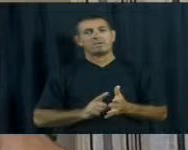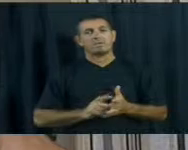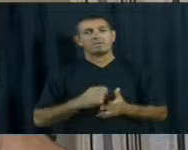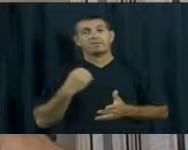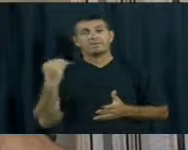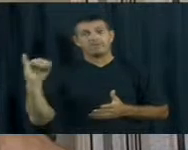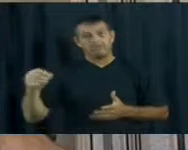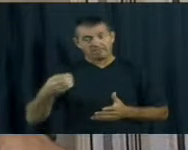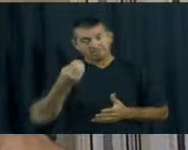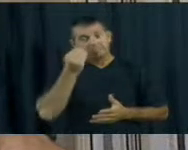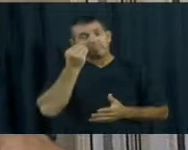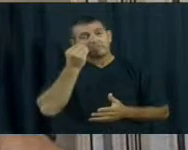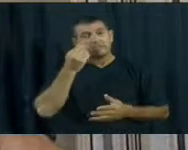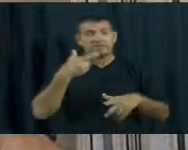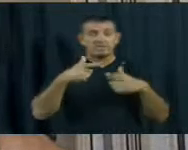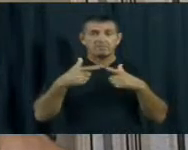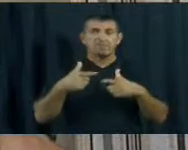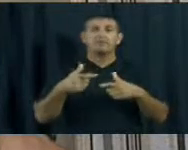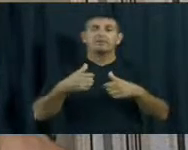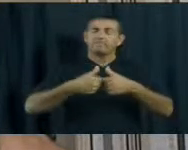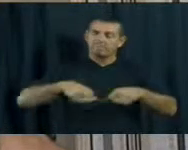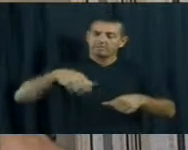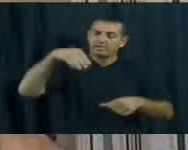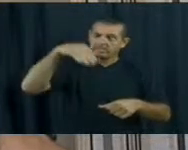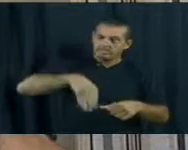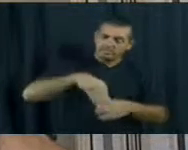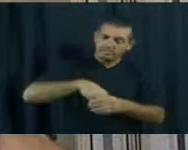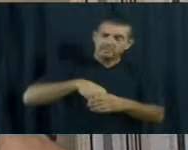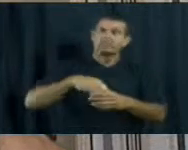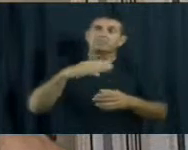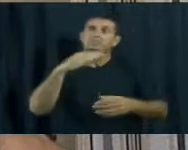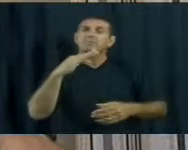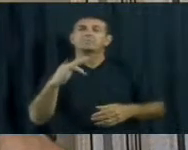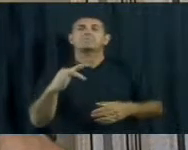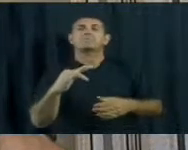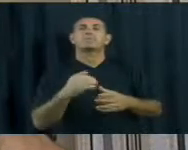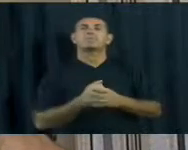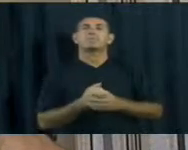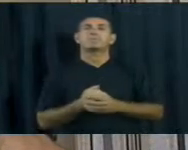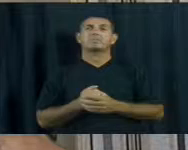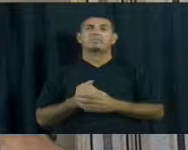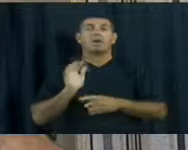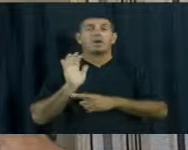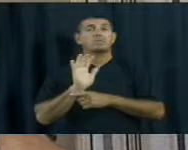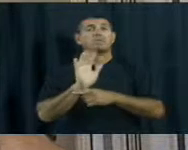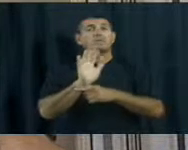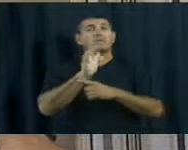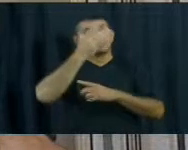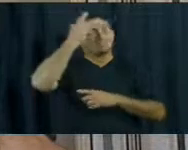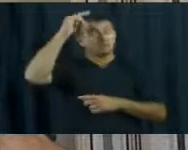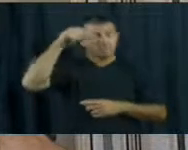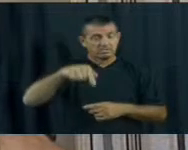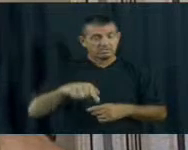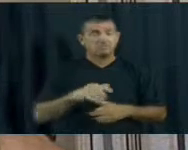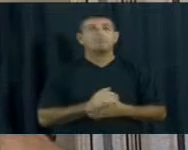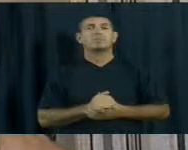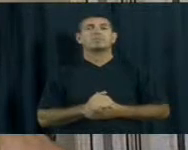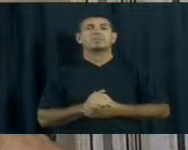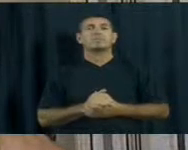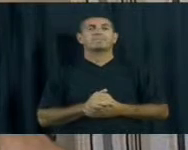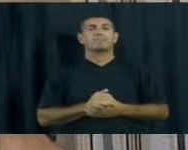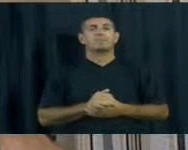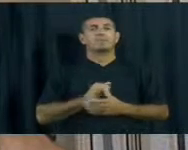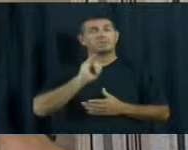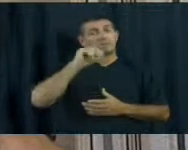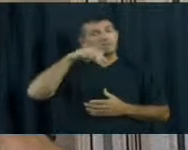oportunidade de trabalhar em outros locais, mas sempre quis trabalhar na minha cidade, trabalhar muito com o SUS, onde